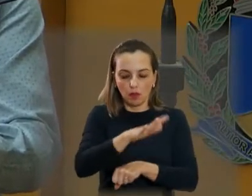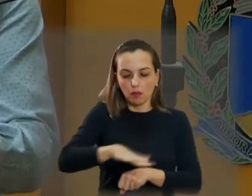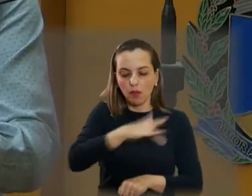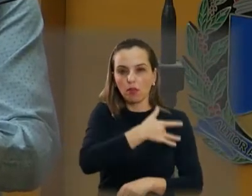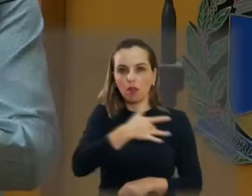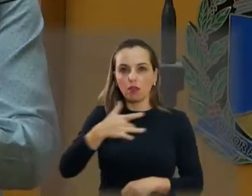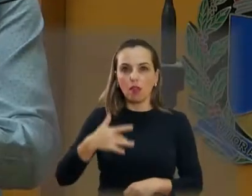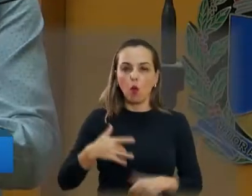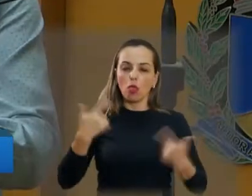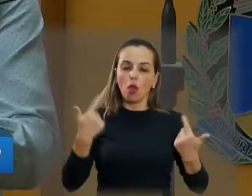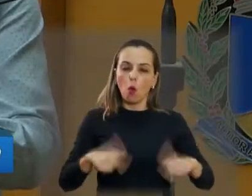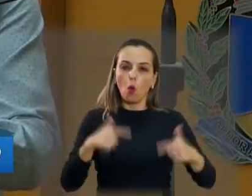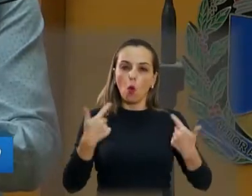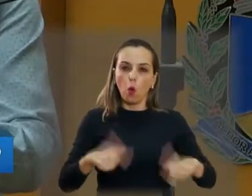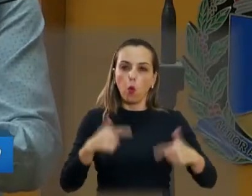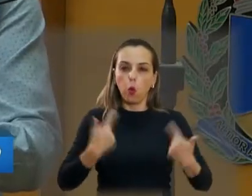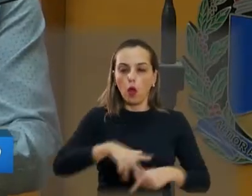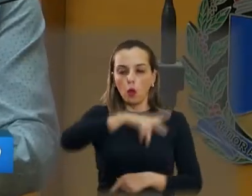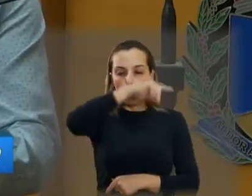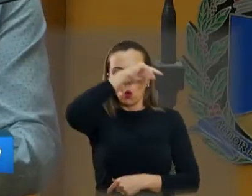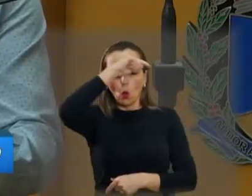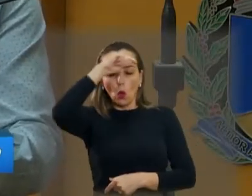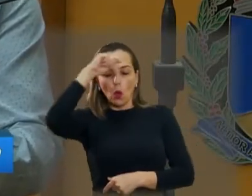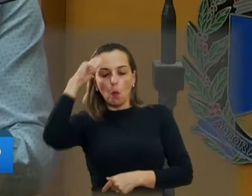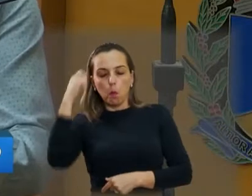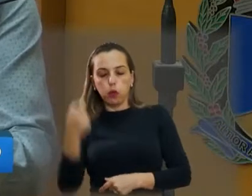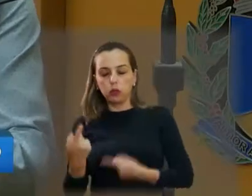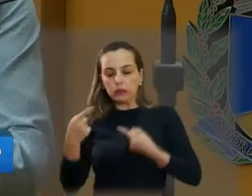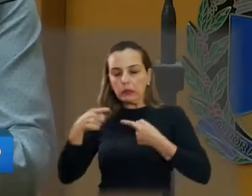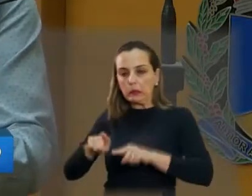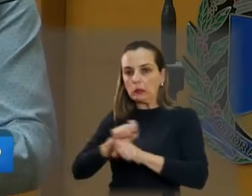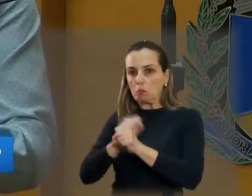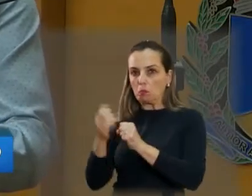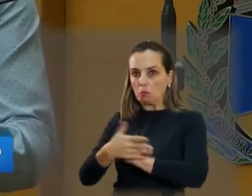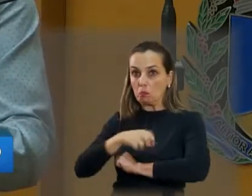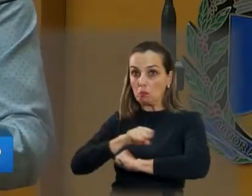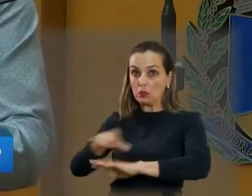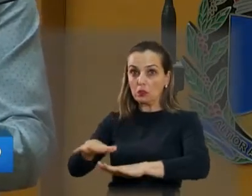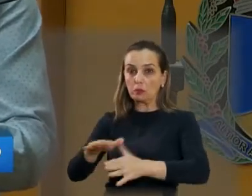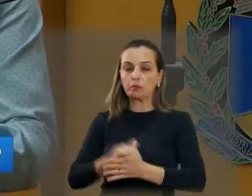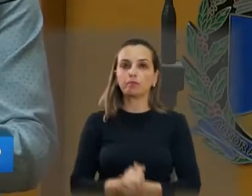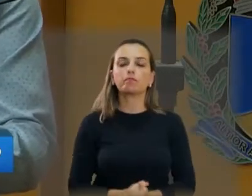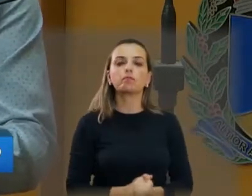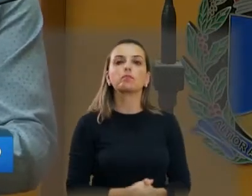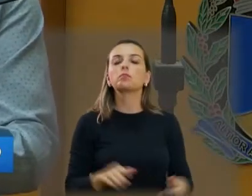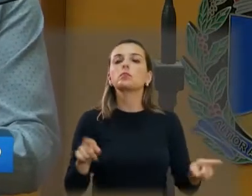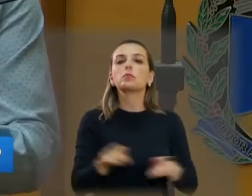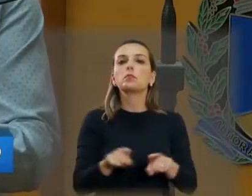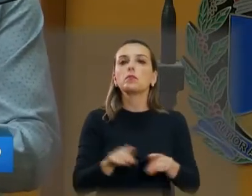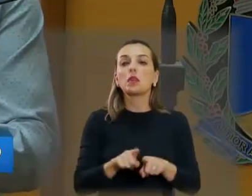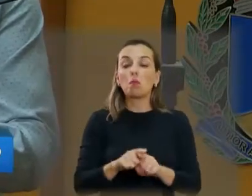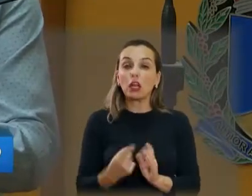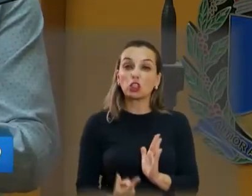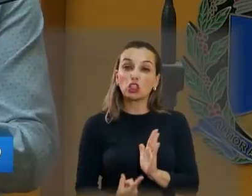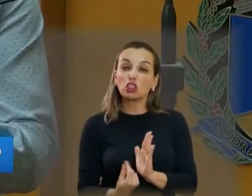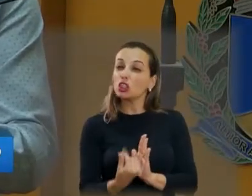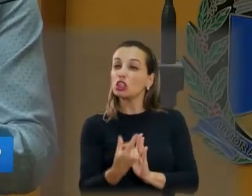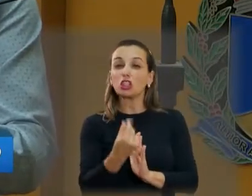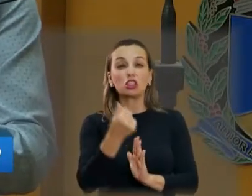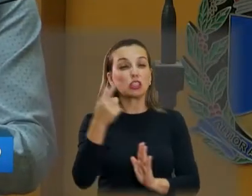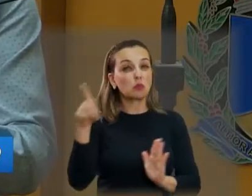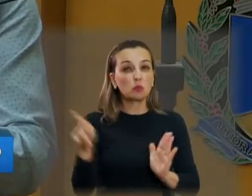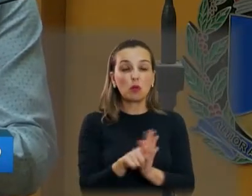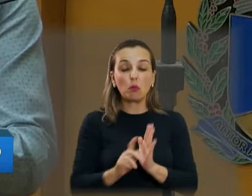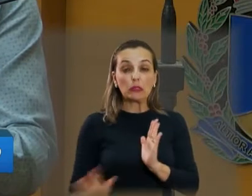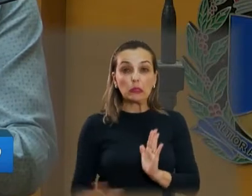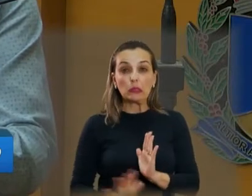uma rotina cansativa de trabalho no enfrentamento a esta pandemia. Tem ainda os custos econômicos, desde os